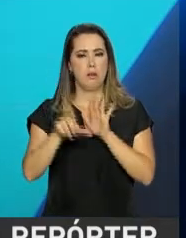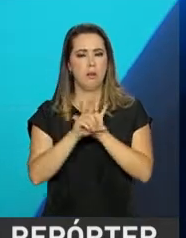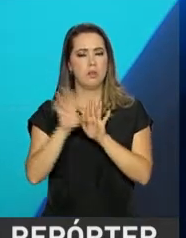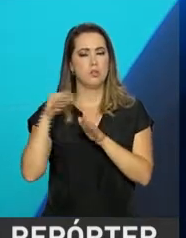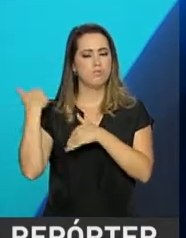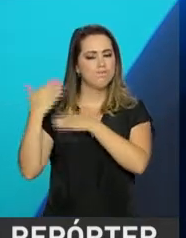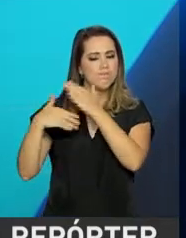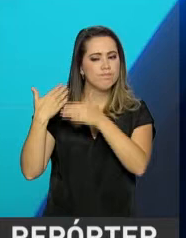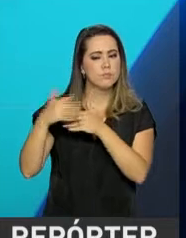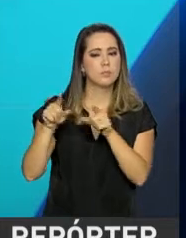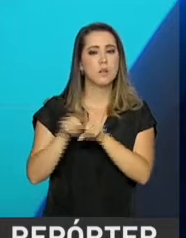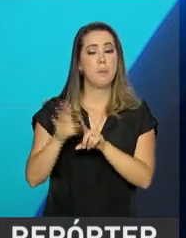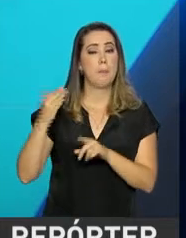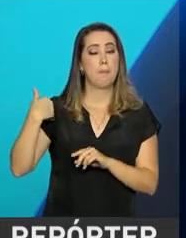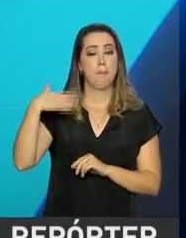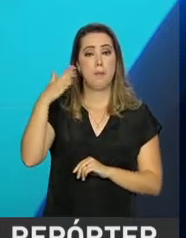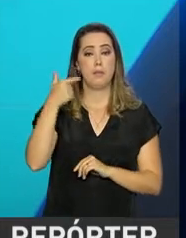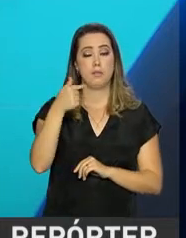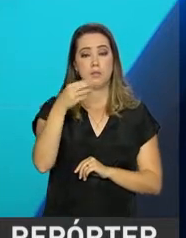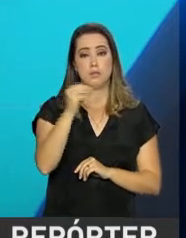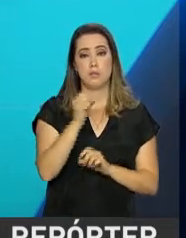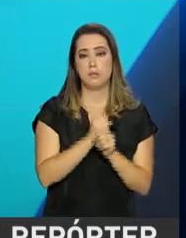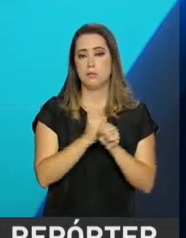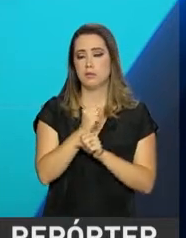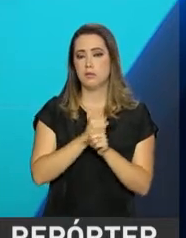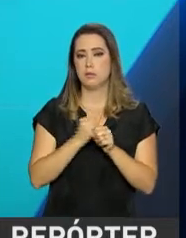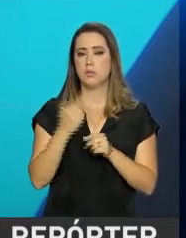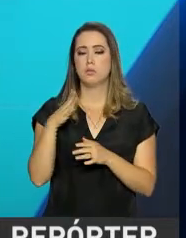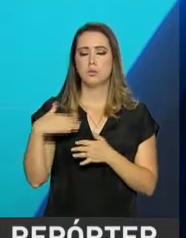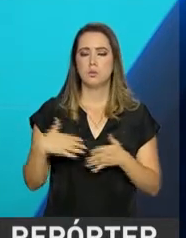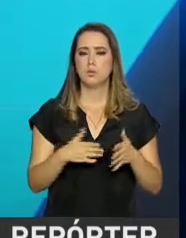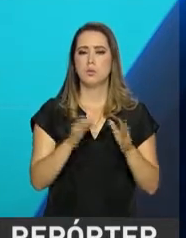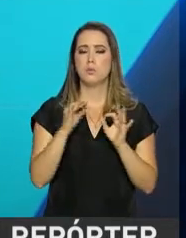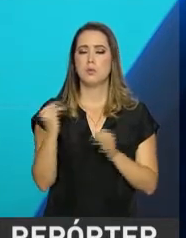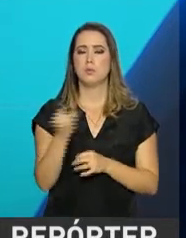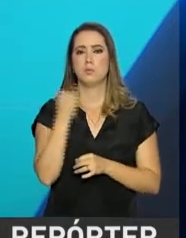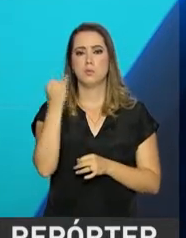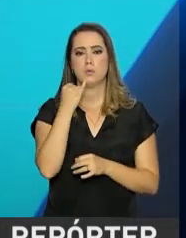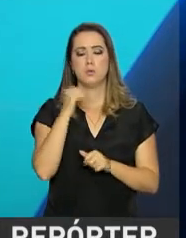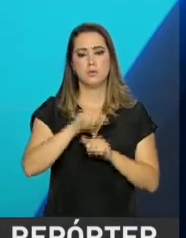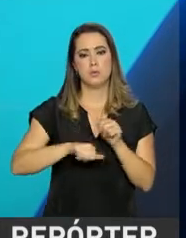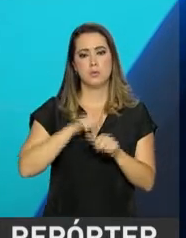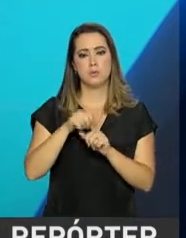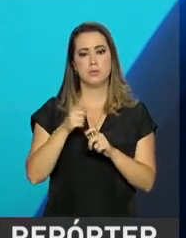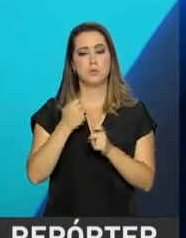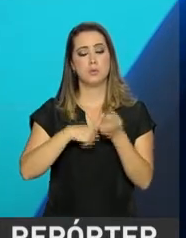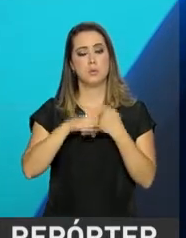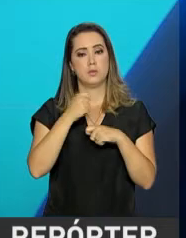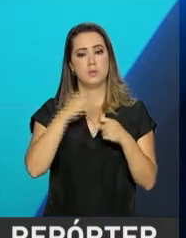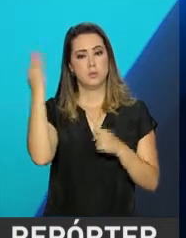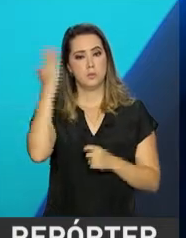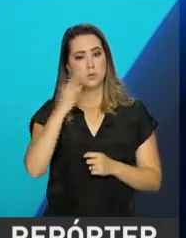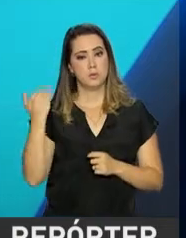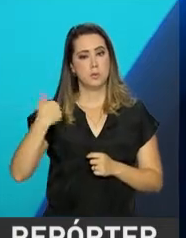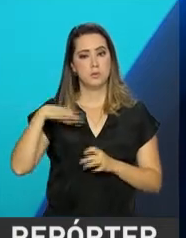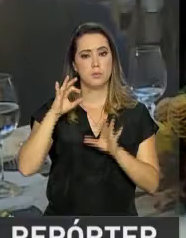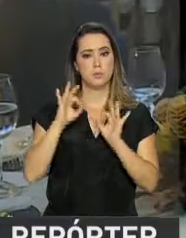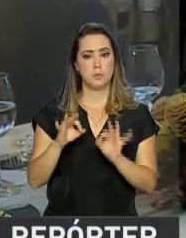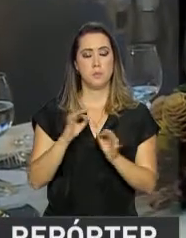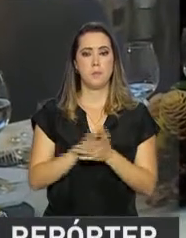vigência há mais de 70 anos e foi um passo decisivo para tornar a economia brasileira mais competitiva